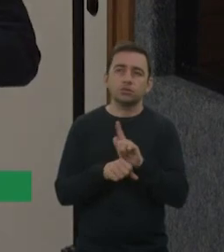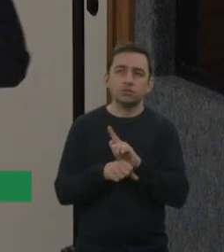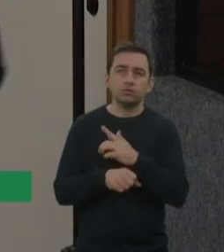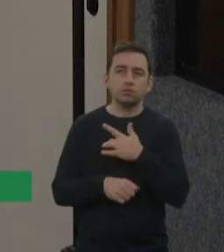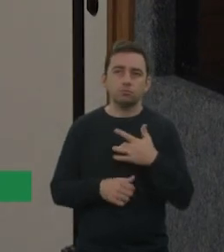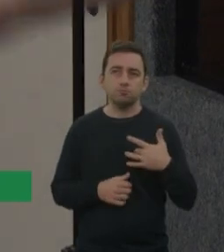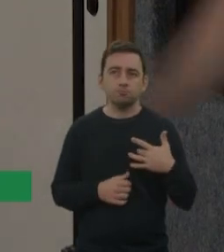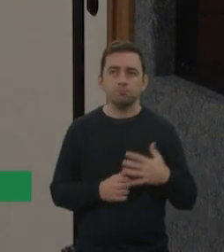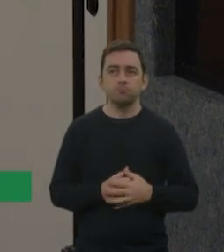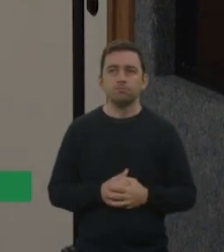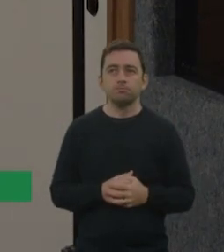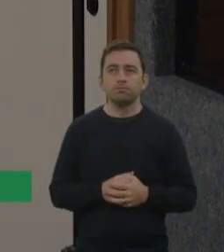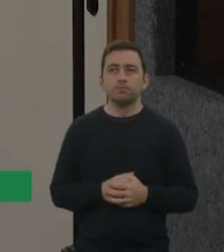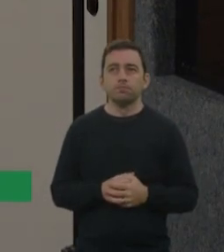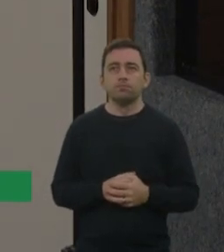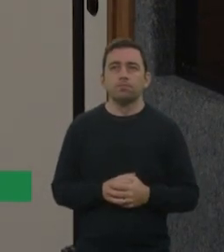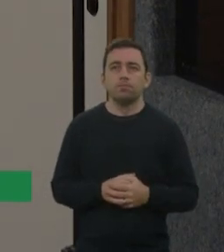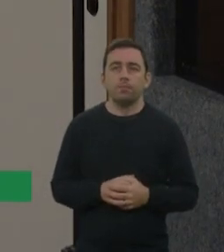Franciele.